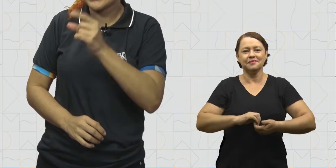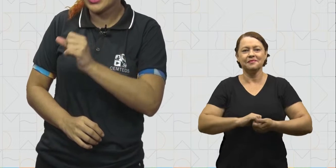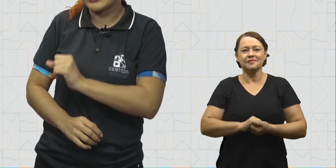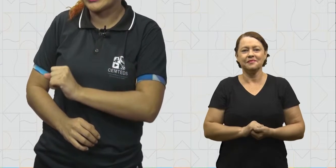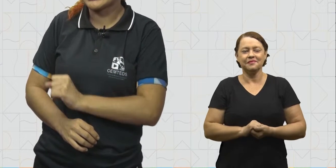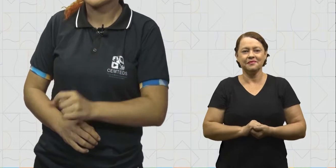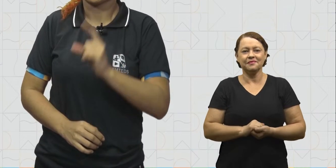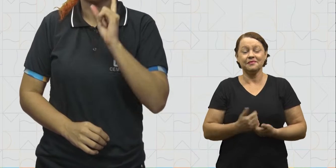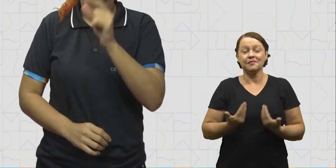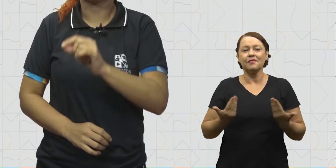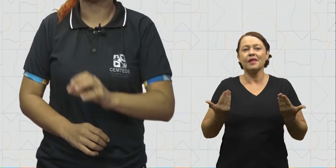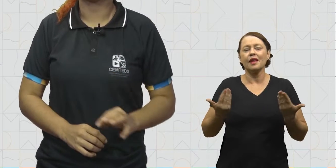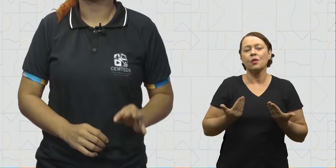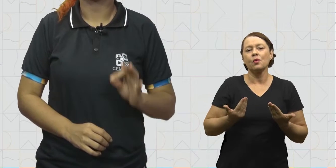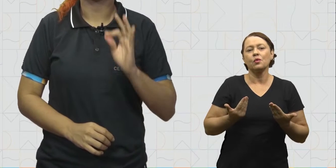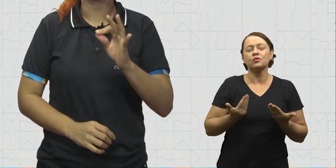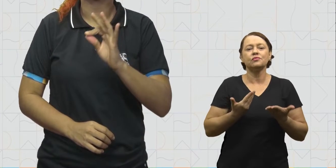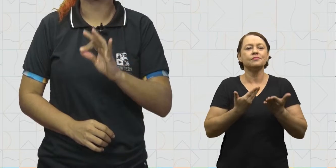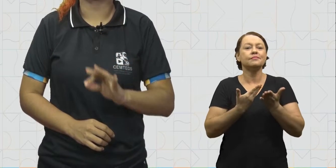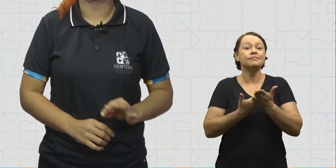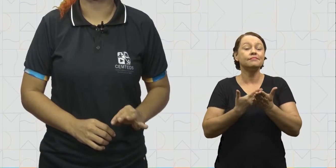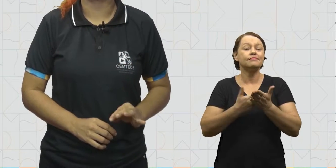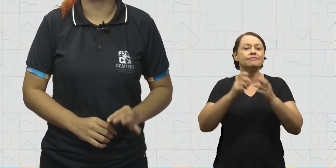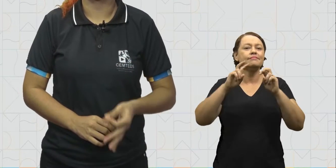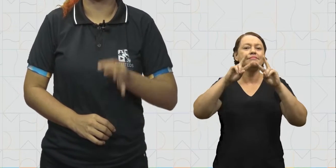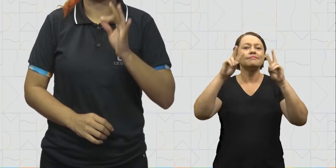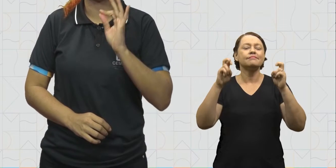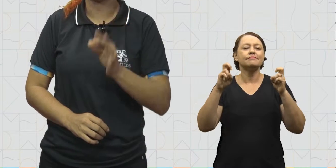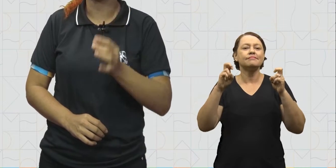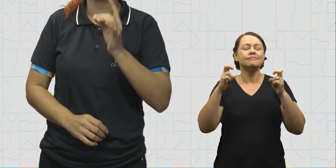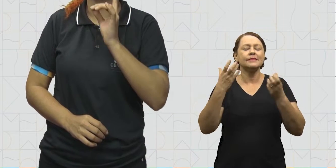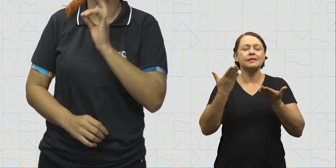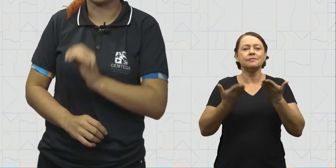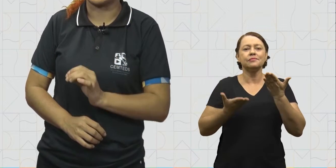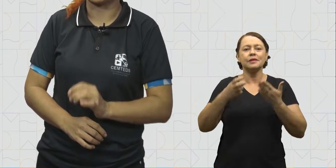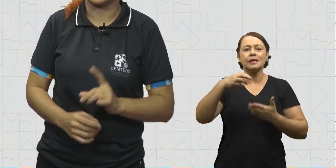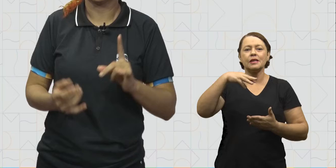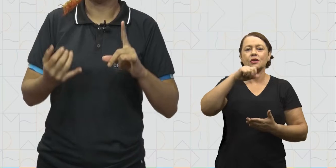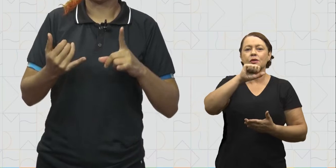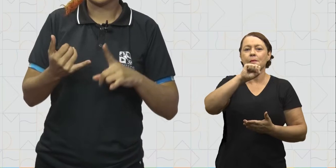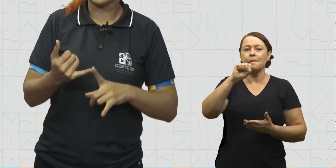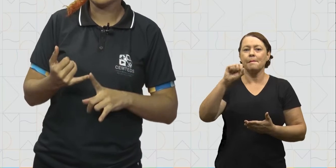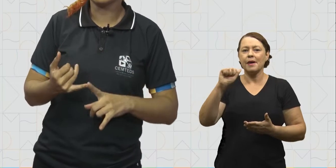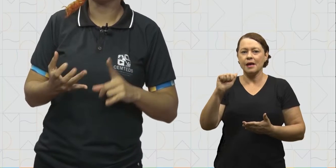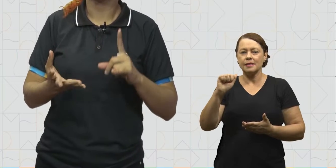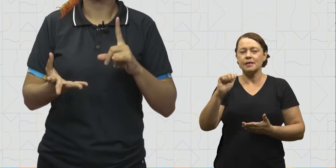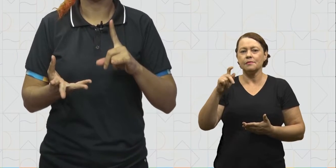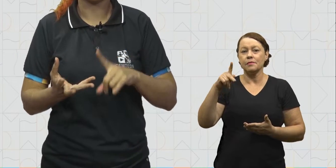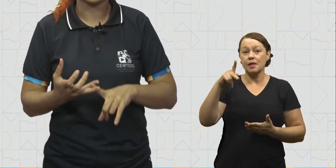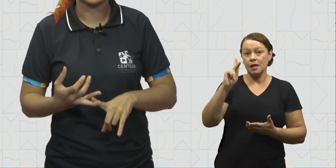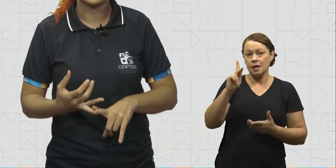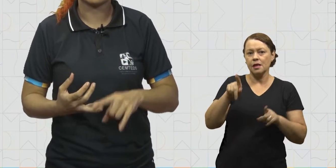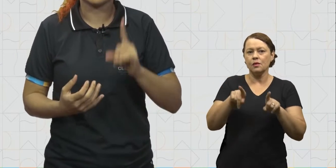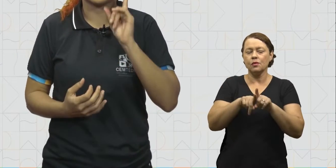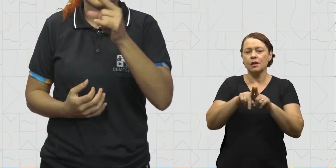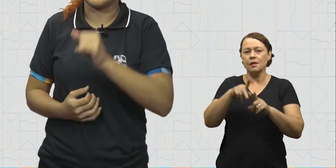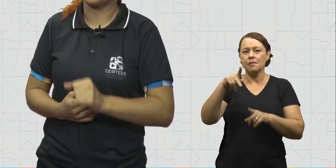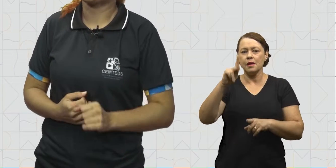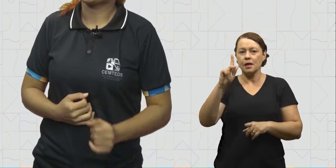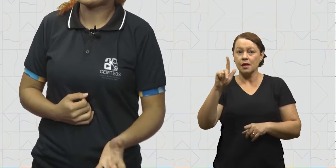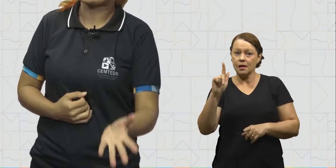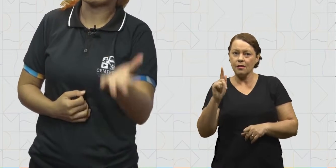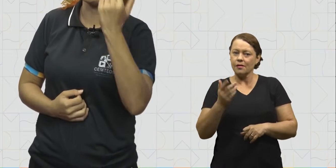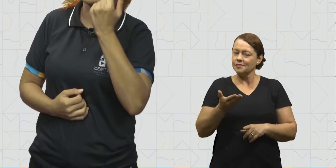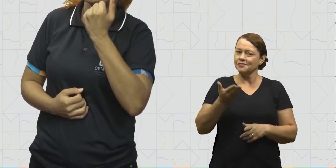CEMED Manaus. Hoje iremos estudar sobre medidas de massa, quilo e